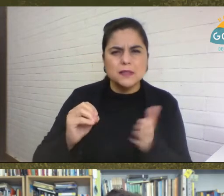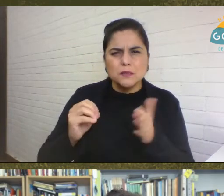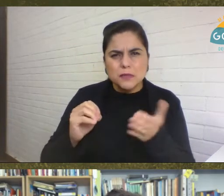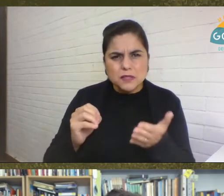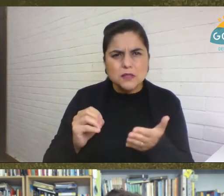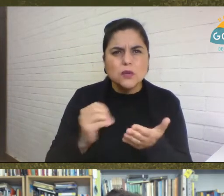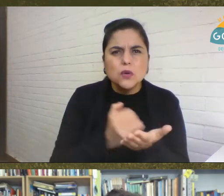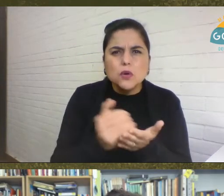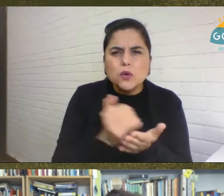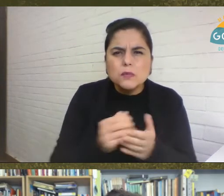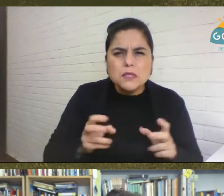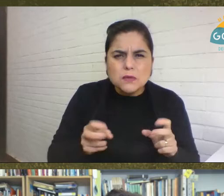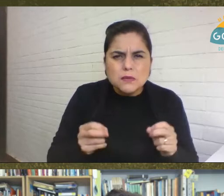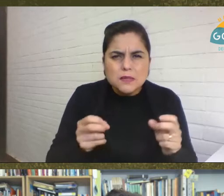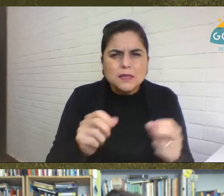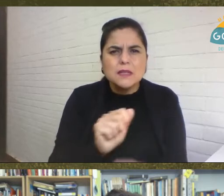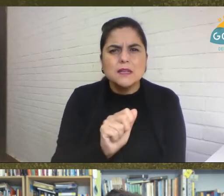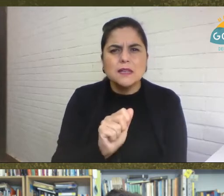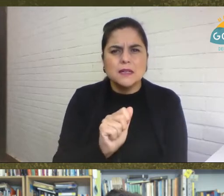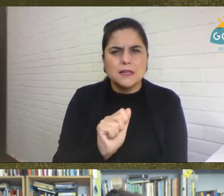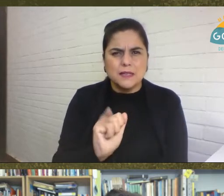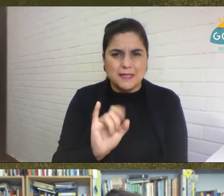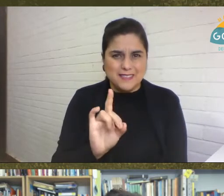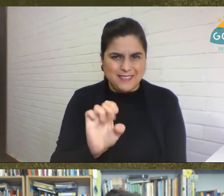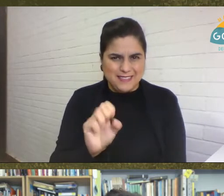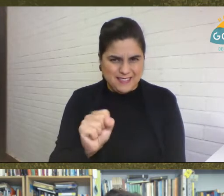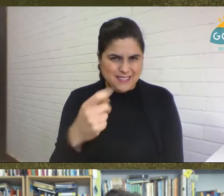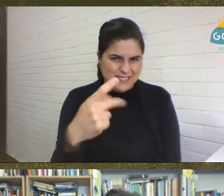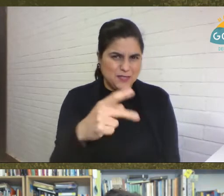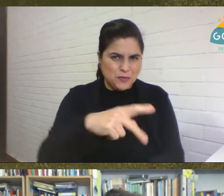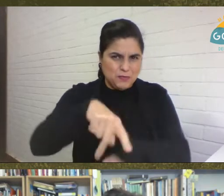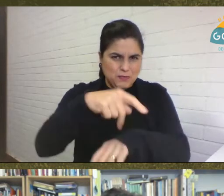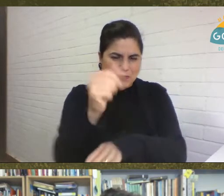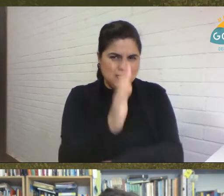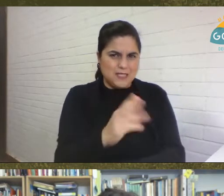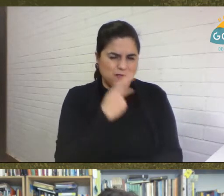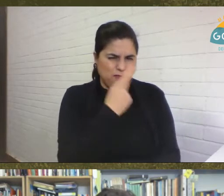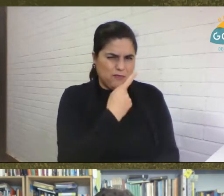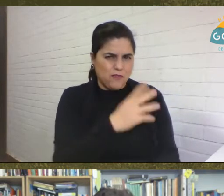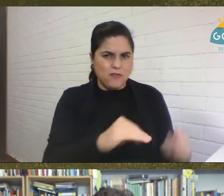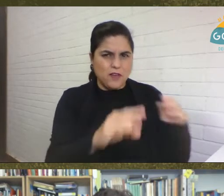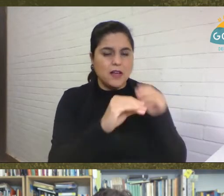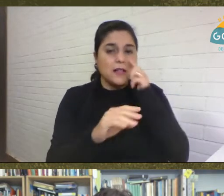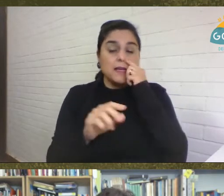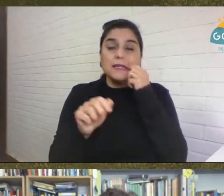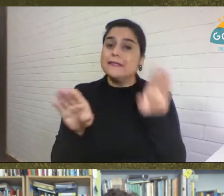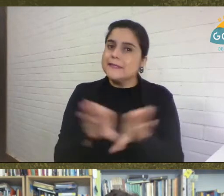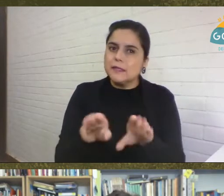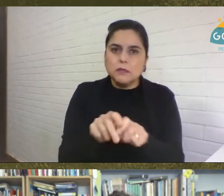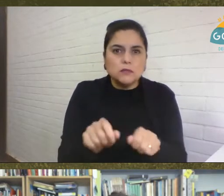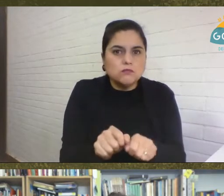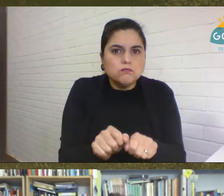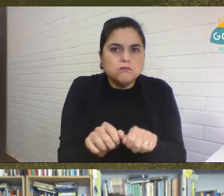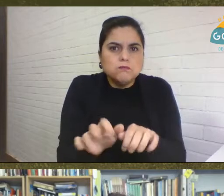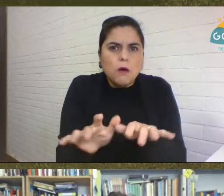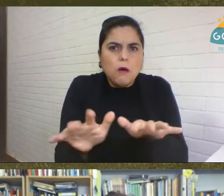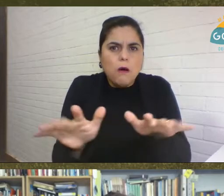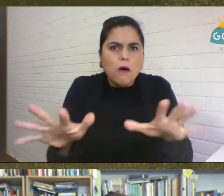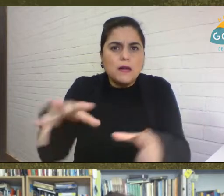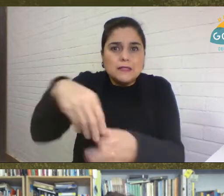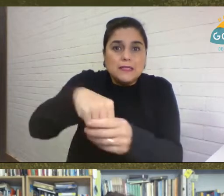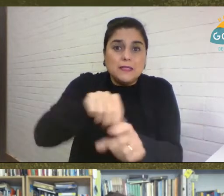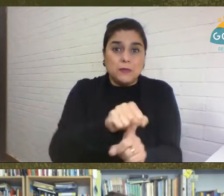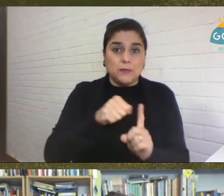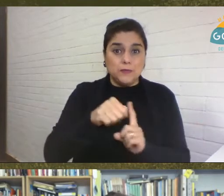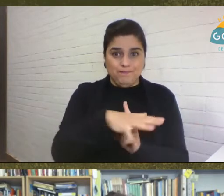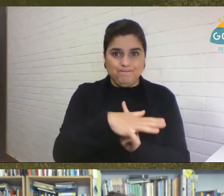AIDS, como vocês dizem, e começa a devastar literalmente a nossa sociedade.